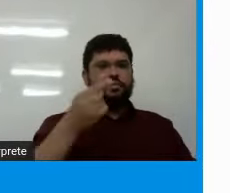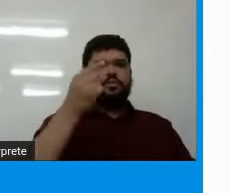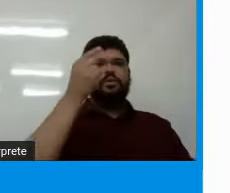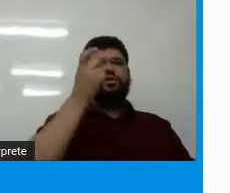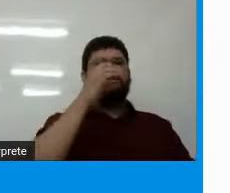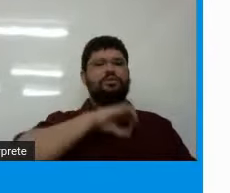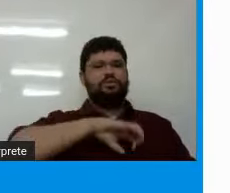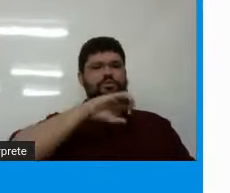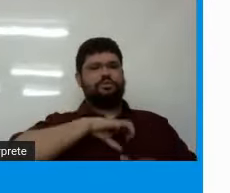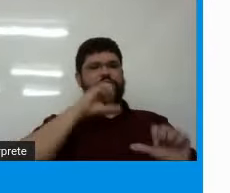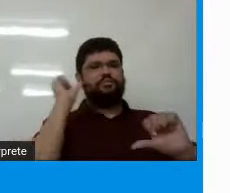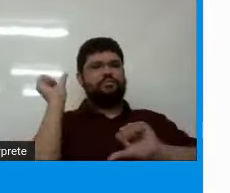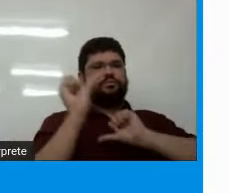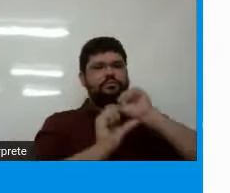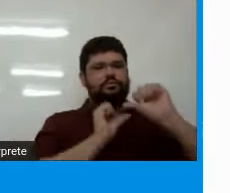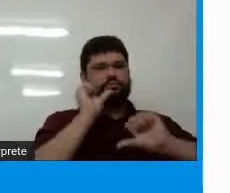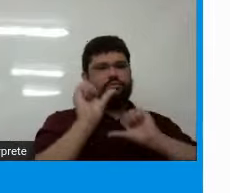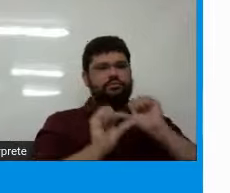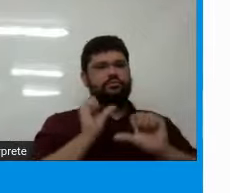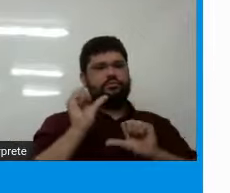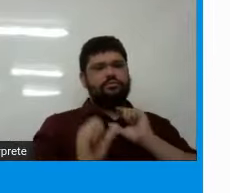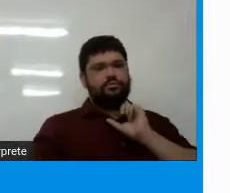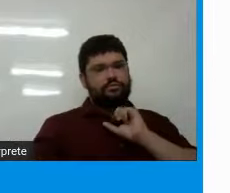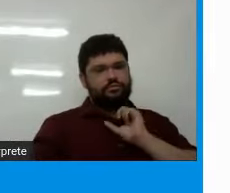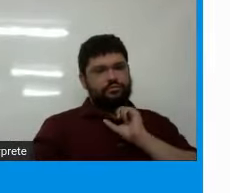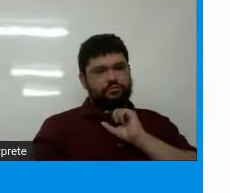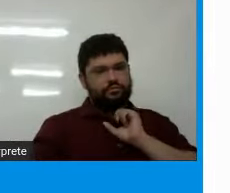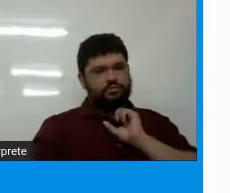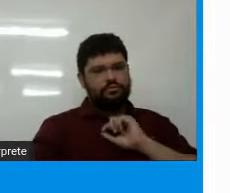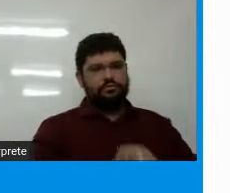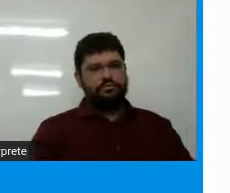interagir, você pode, obviamente, configurar e trabalhar